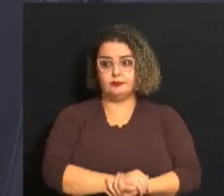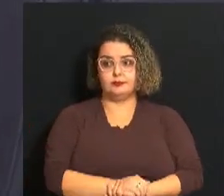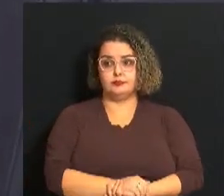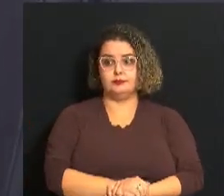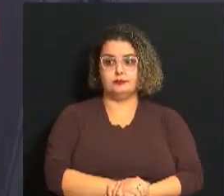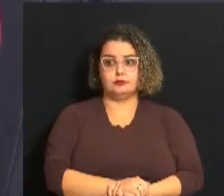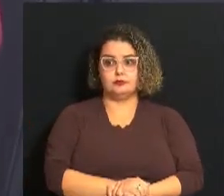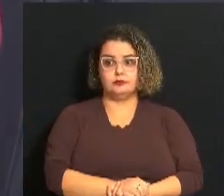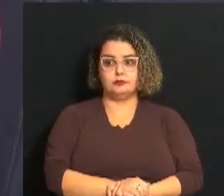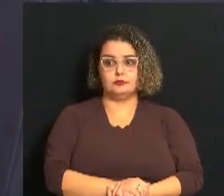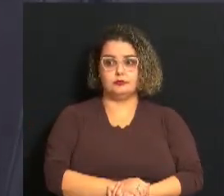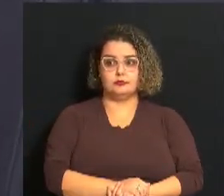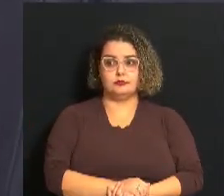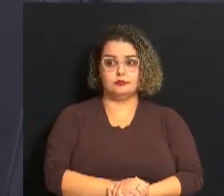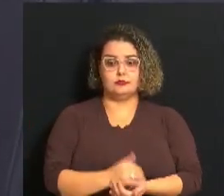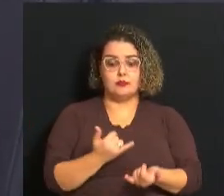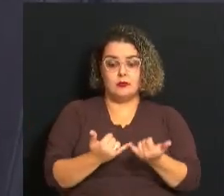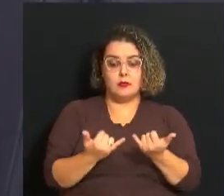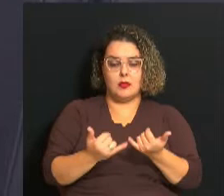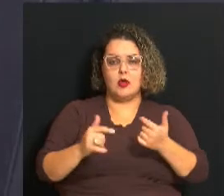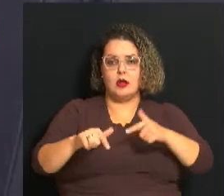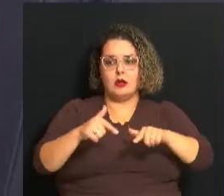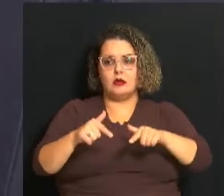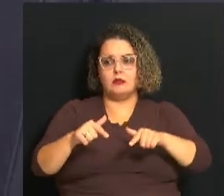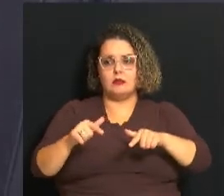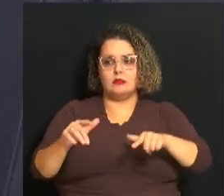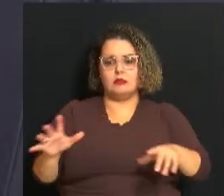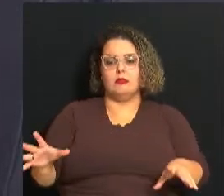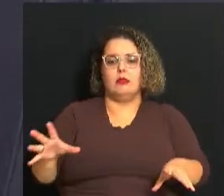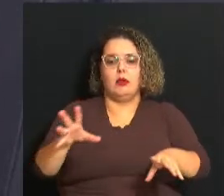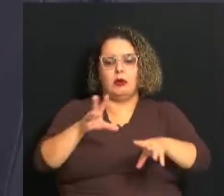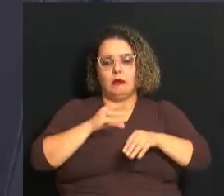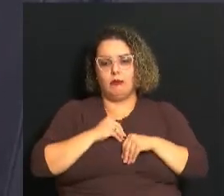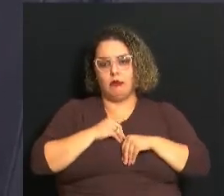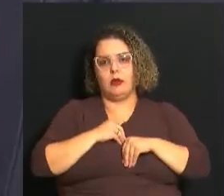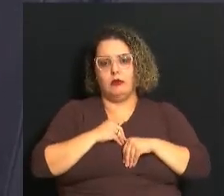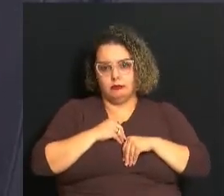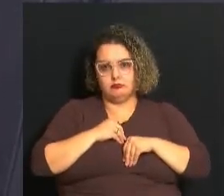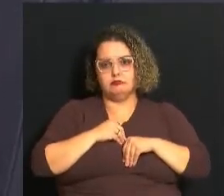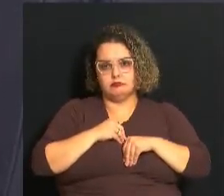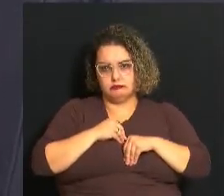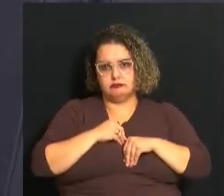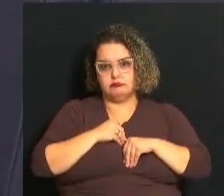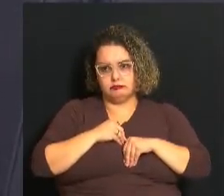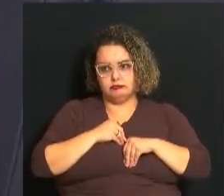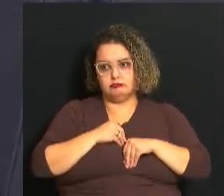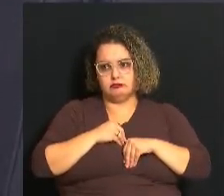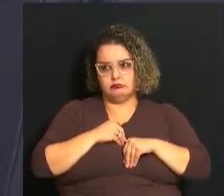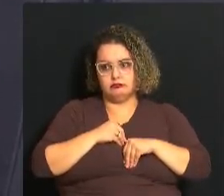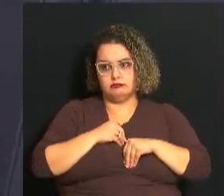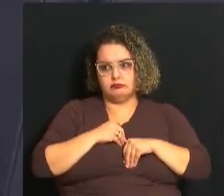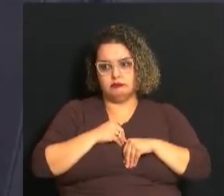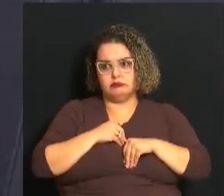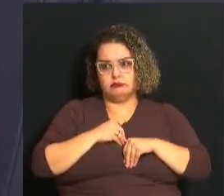parte dos trabalhadores incorporaram incorporaram né absorveram